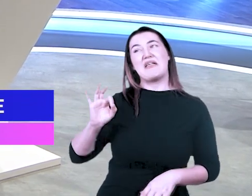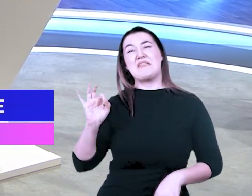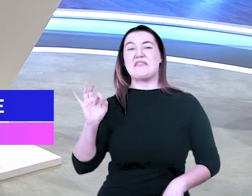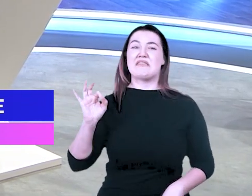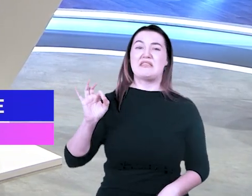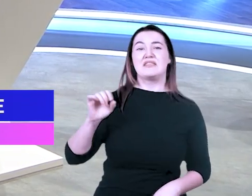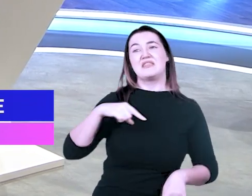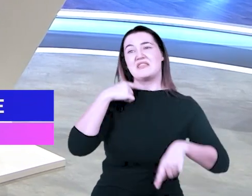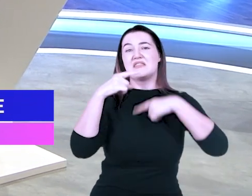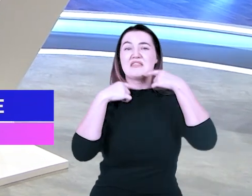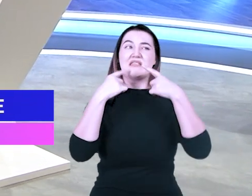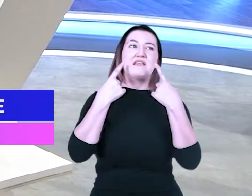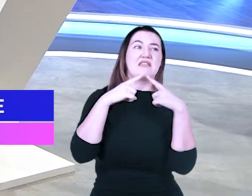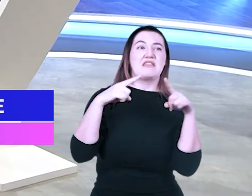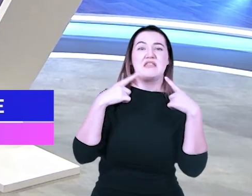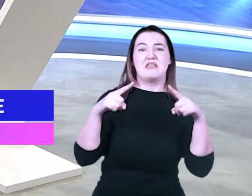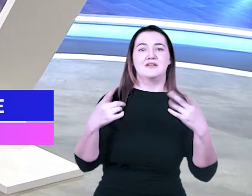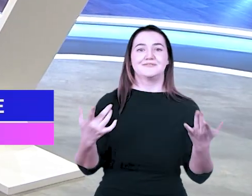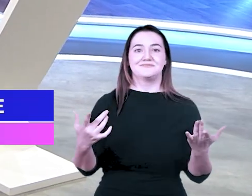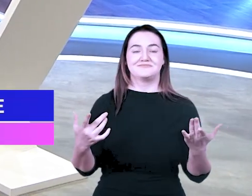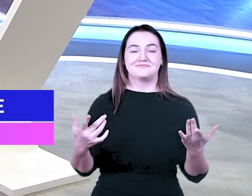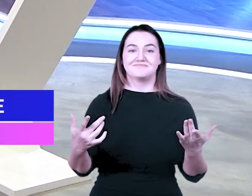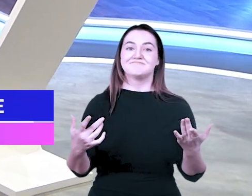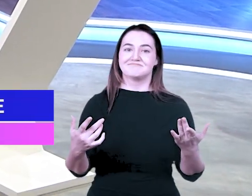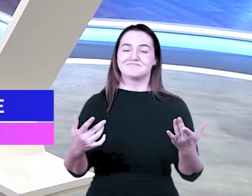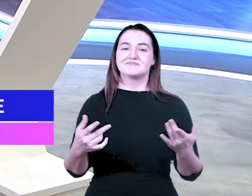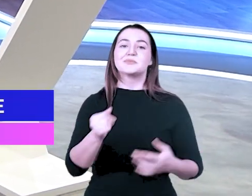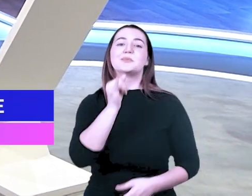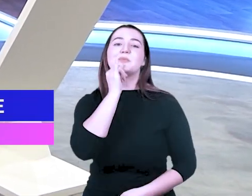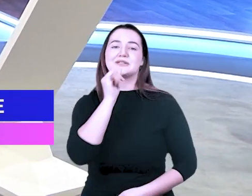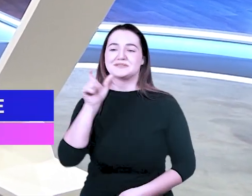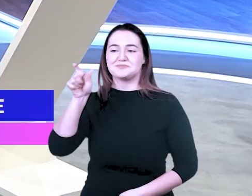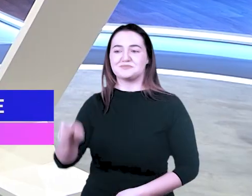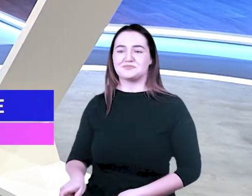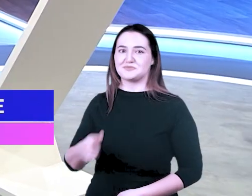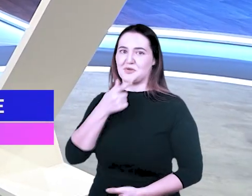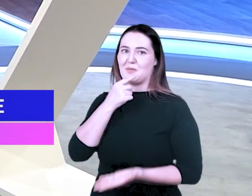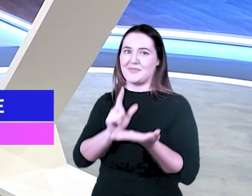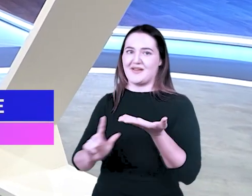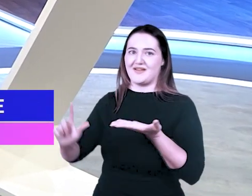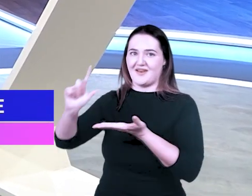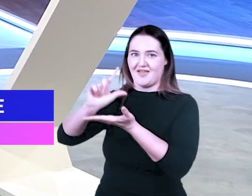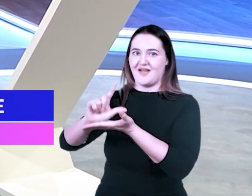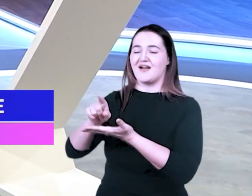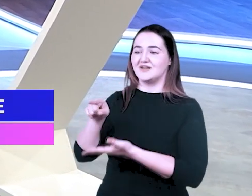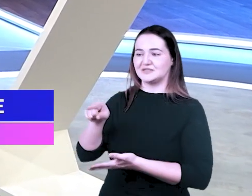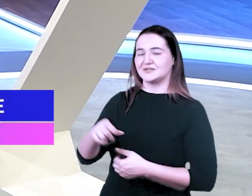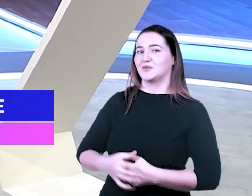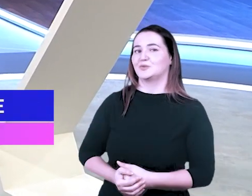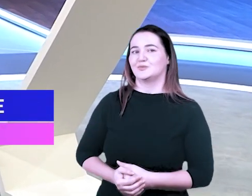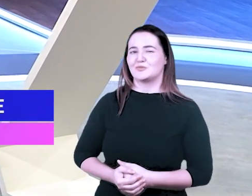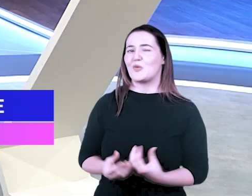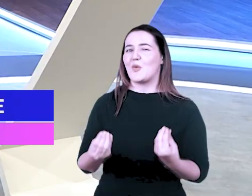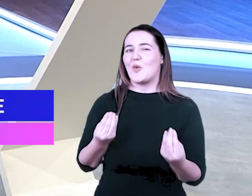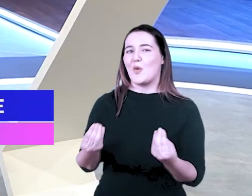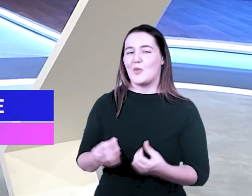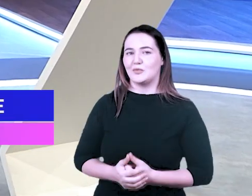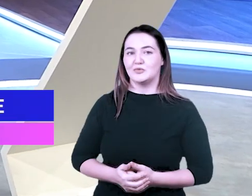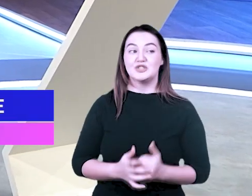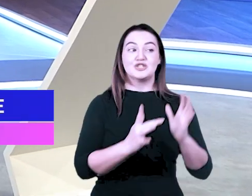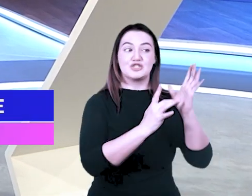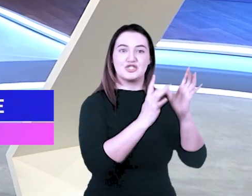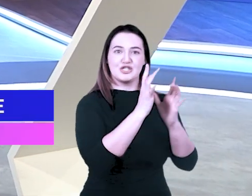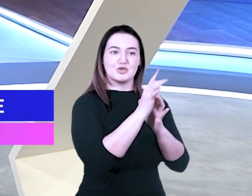faz. Se você pode olhar para a história de Lázaro e pensar que Jesus